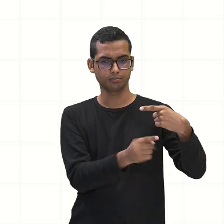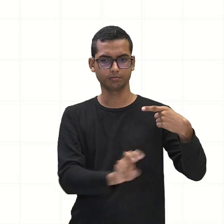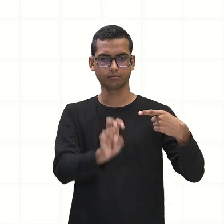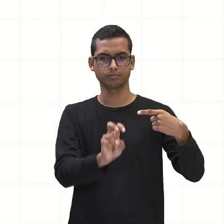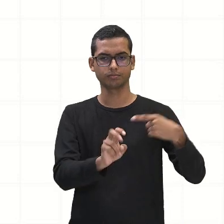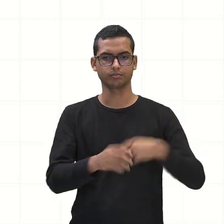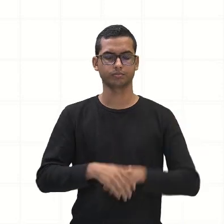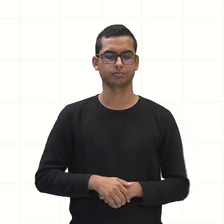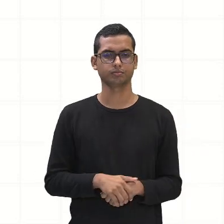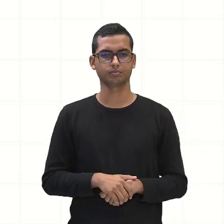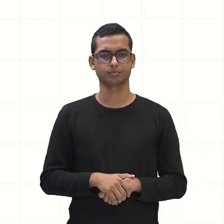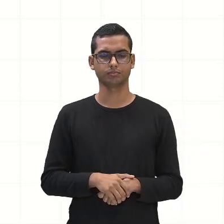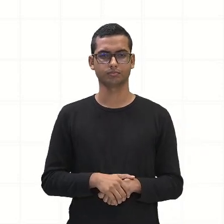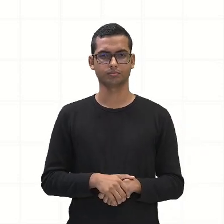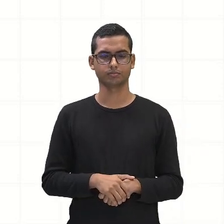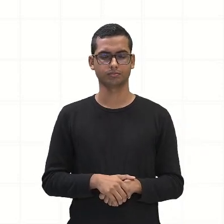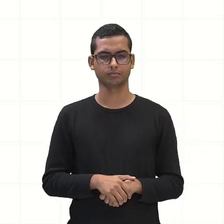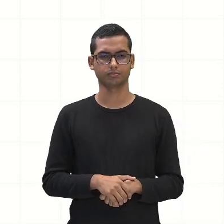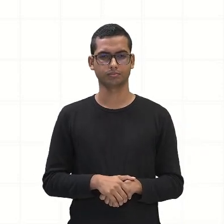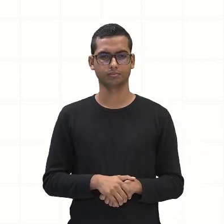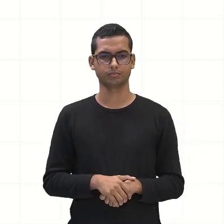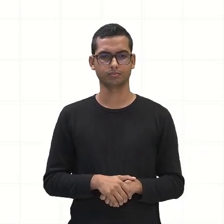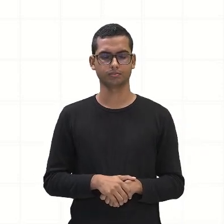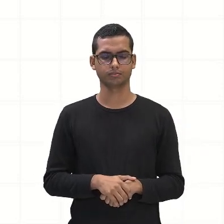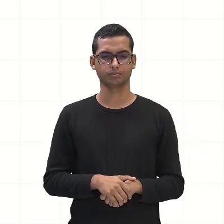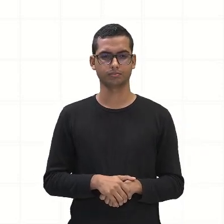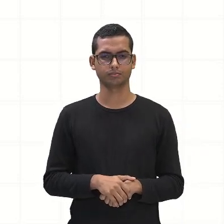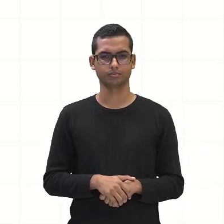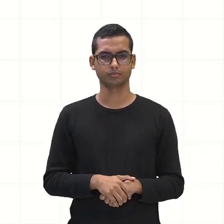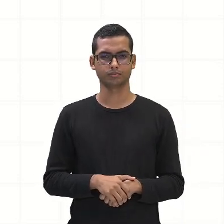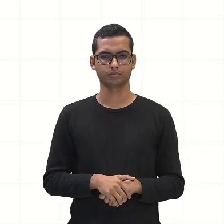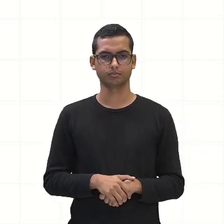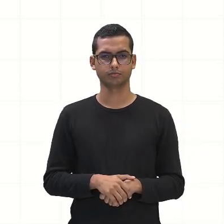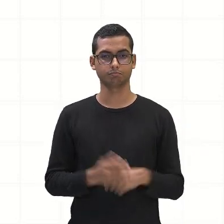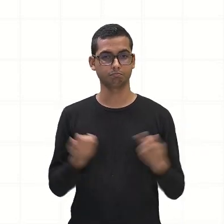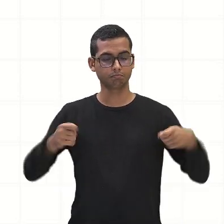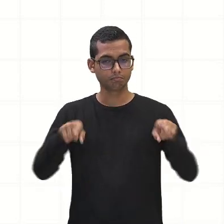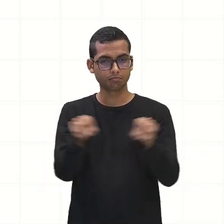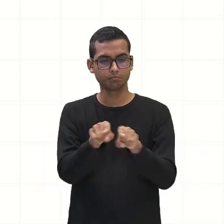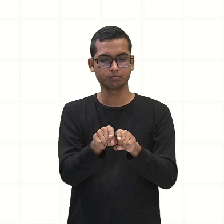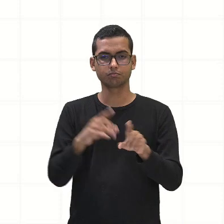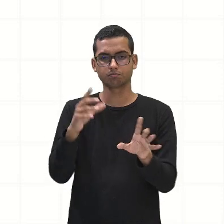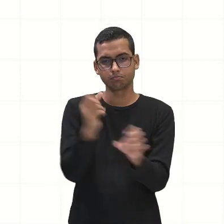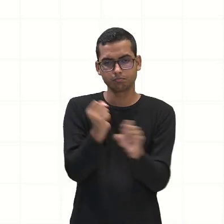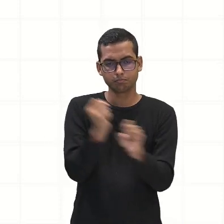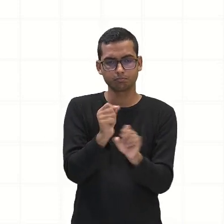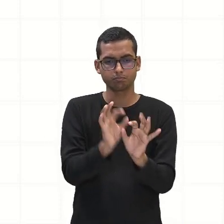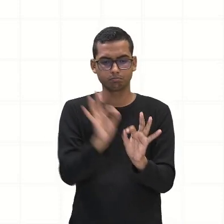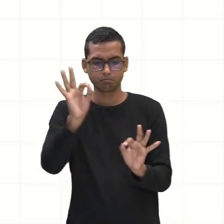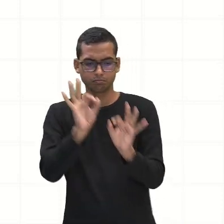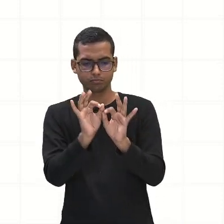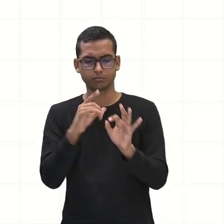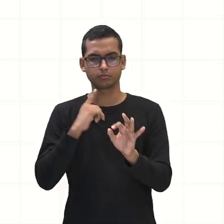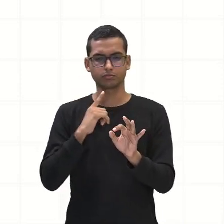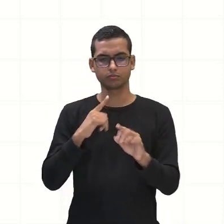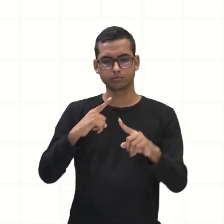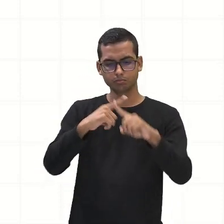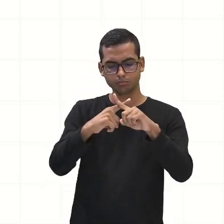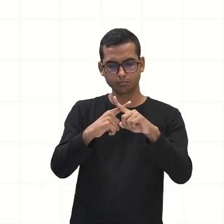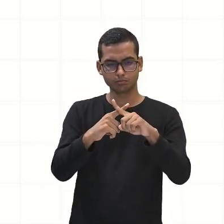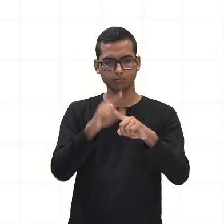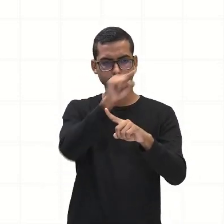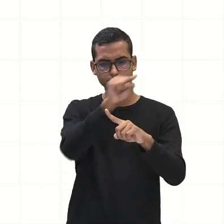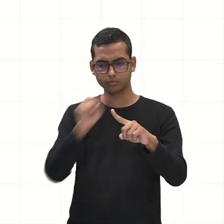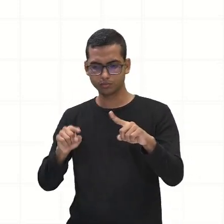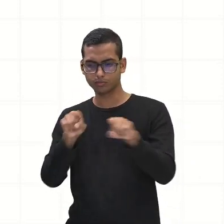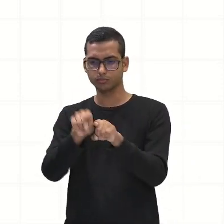12,5. Correto? E aí eu posso fazer o produto do meio pelos extremos, né? Porque se são